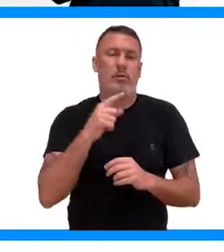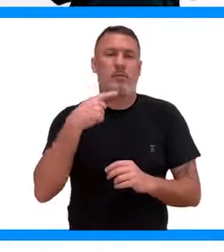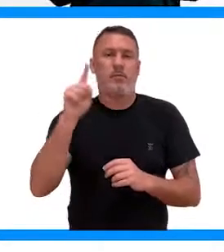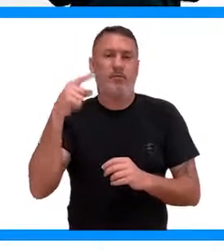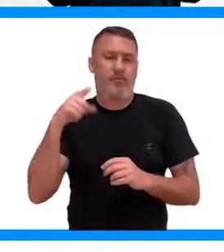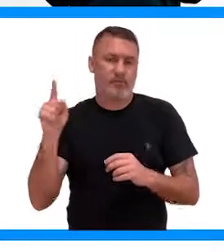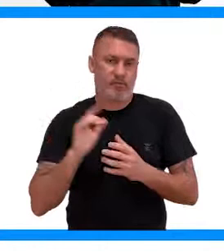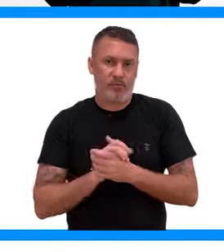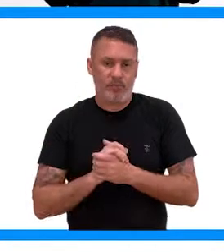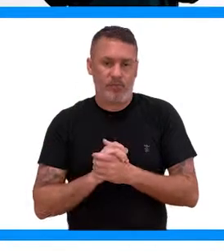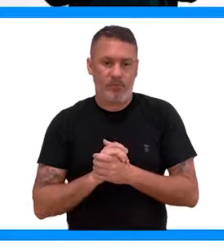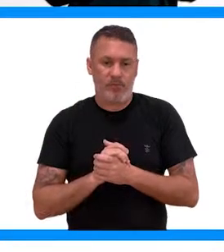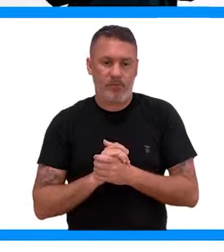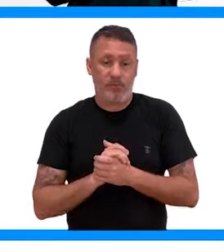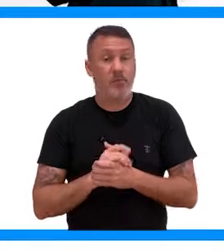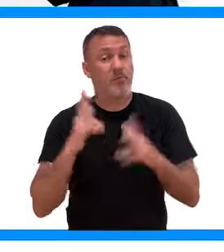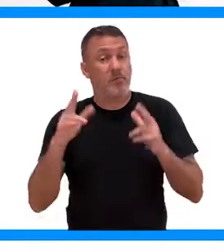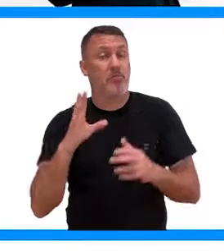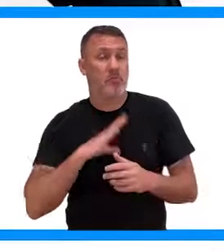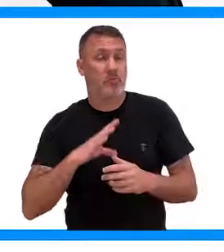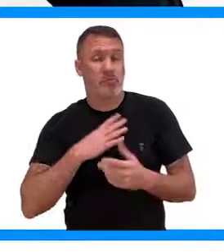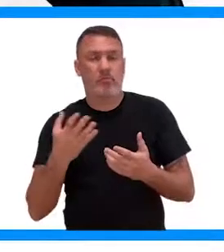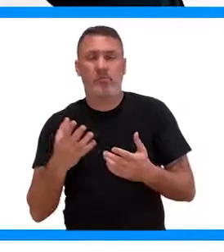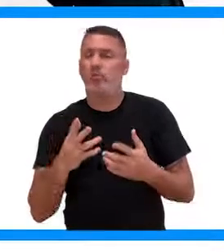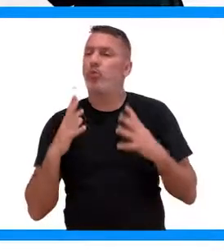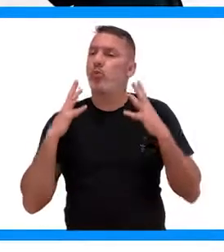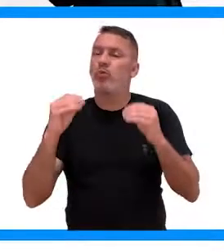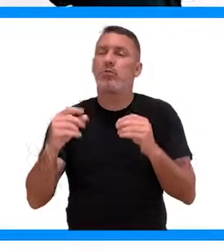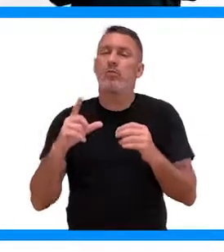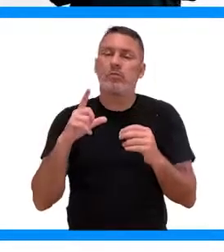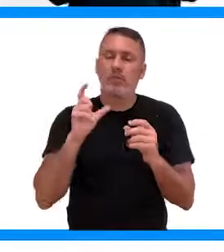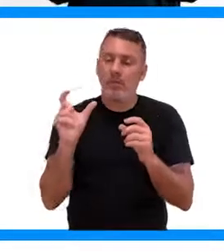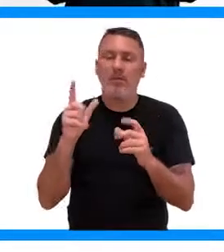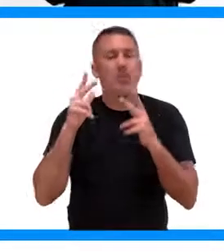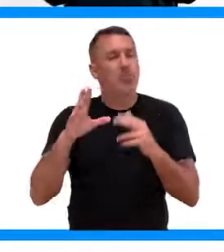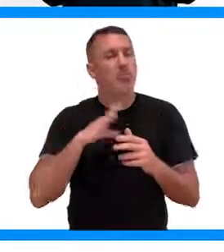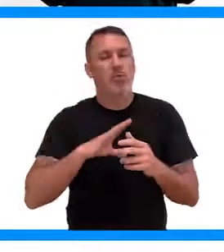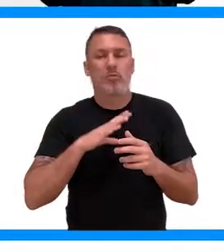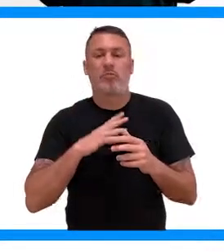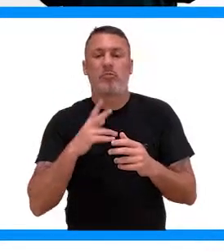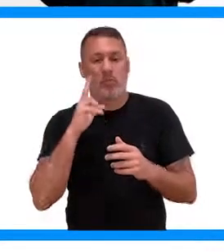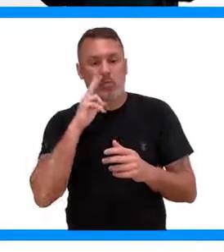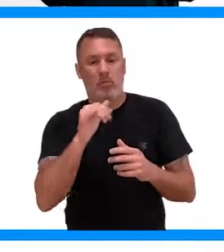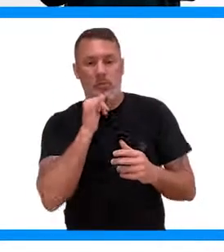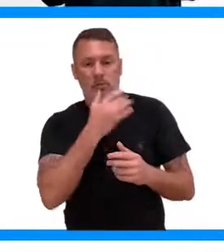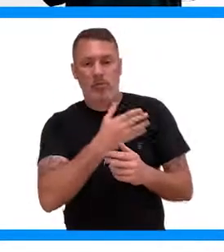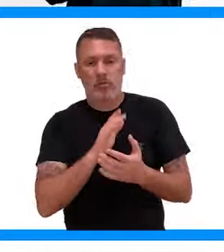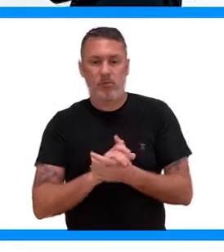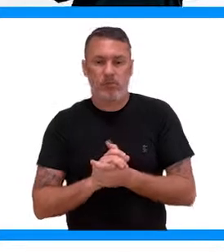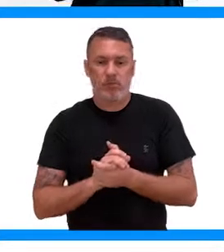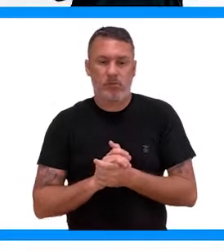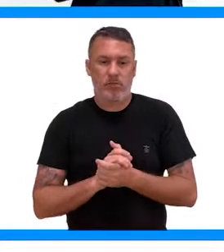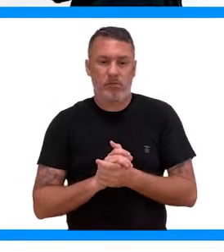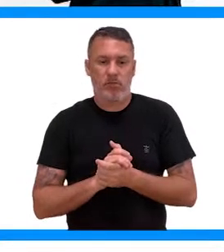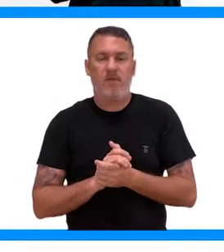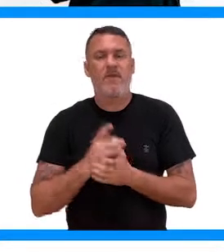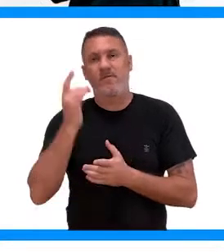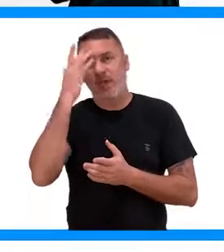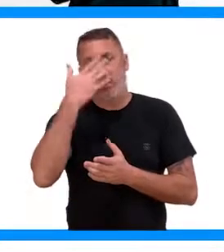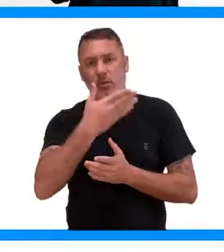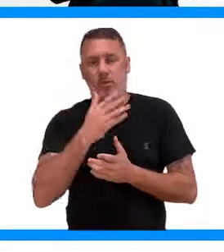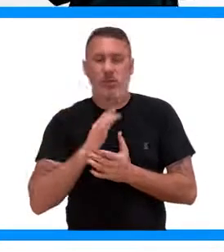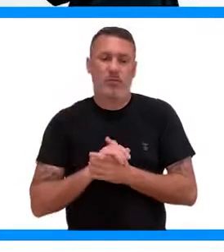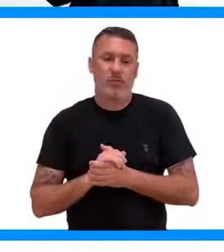Todas as esdrúxulas são acentuadas, igual ao português. Todas as paroxítonas são acentuadas, não é isso?